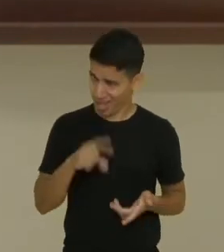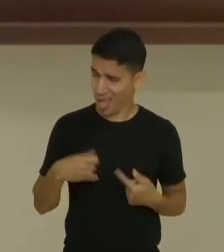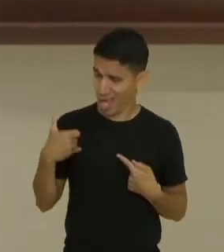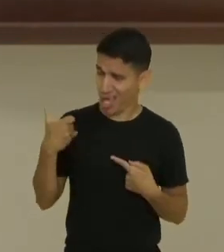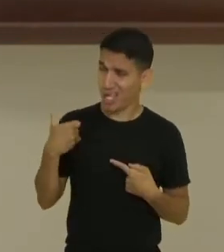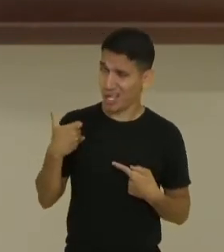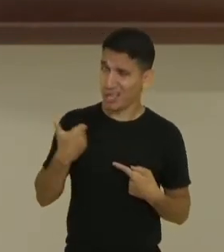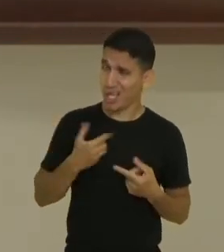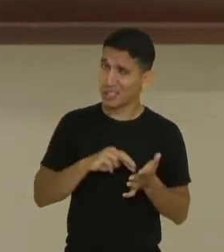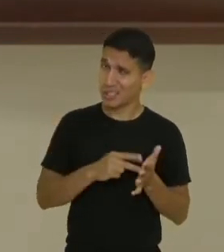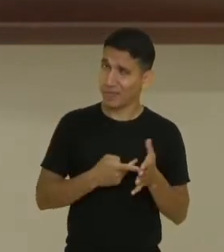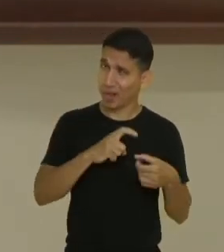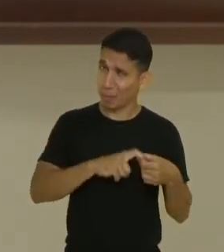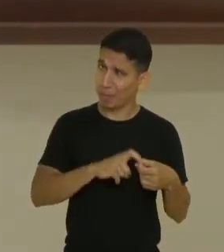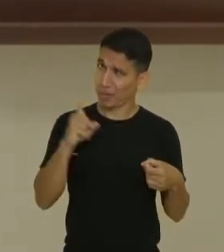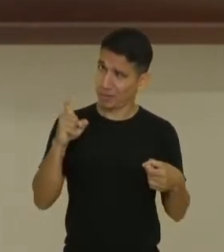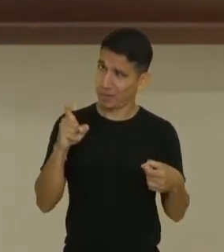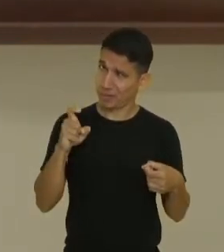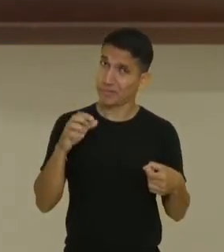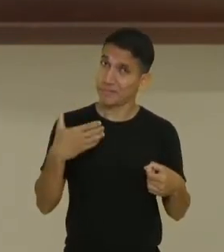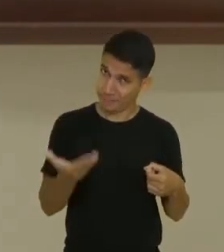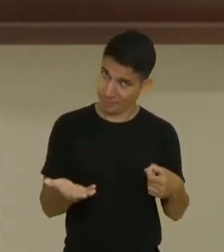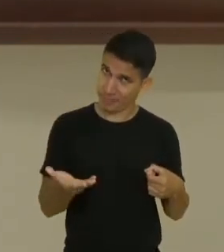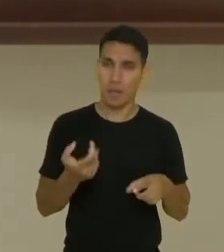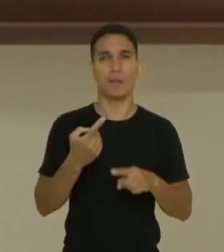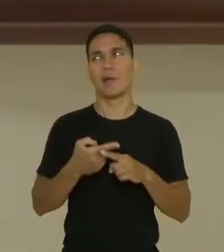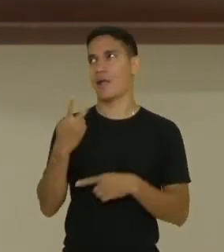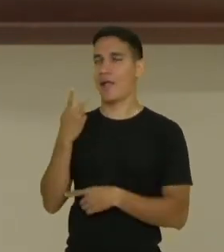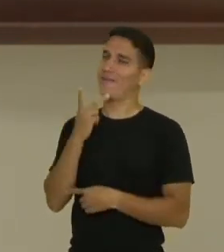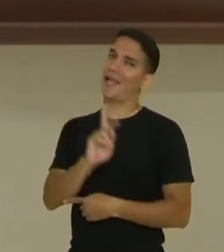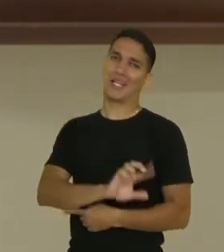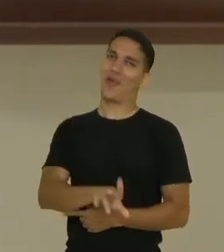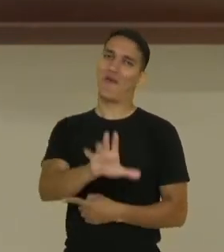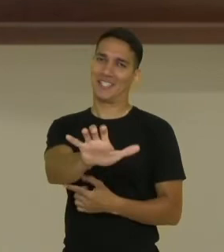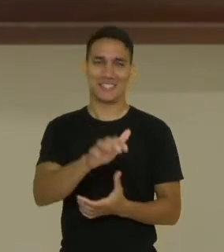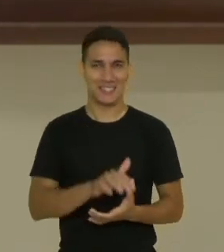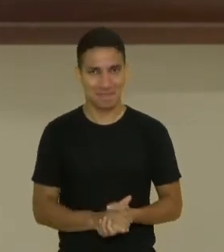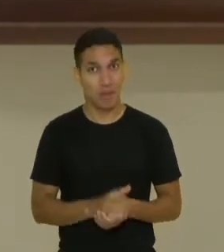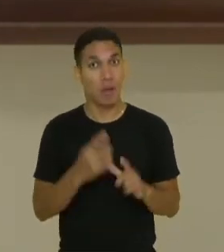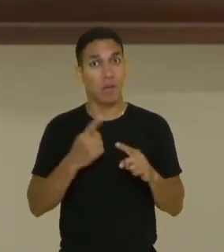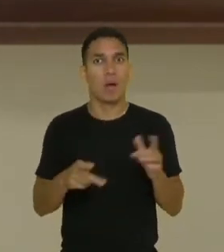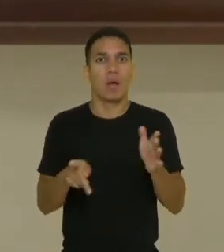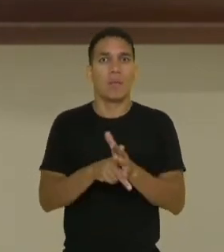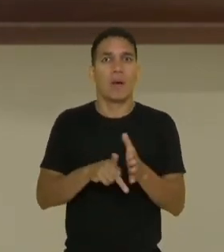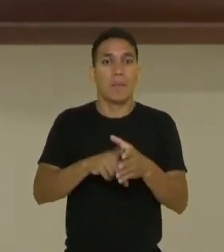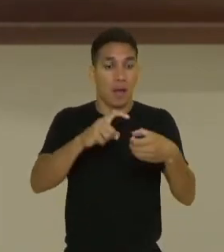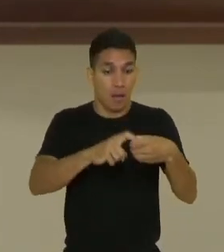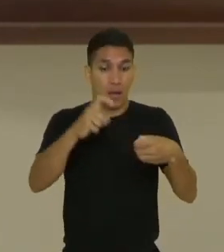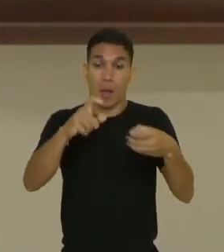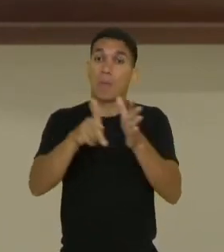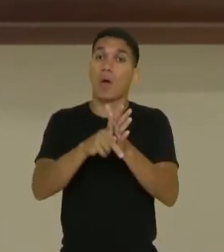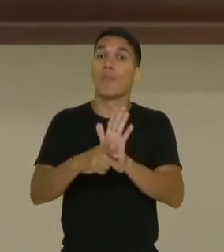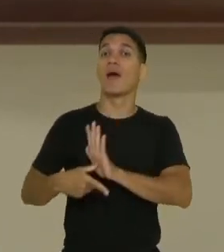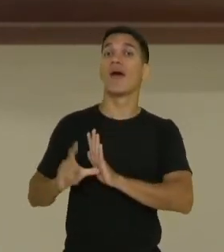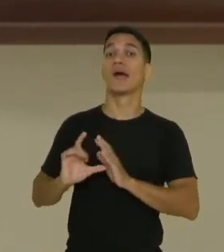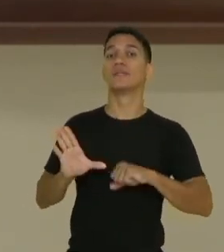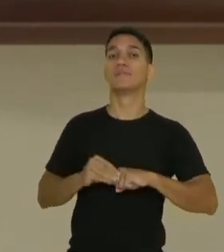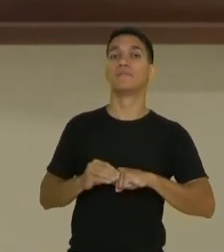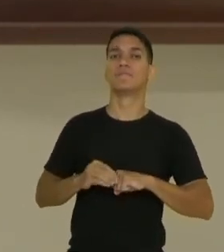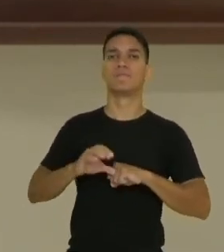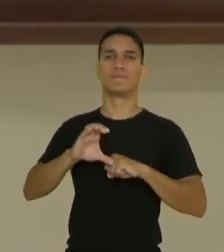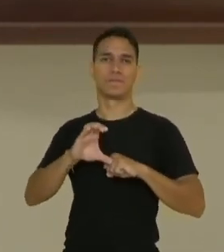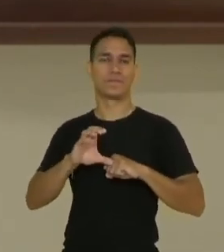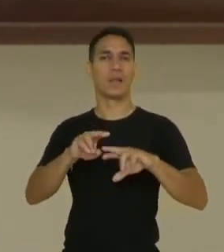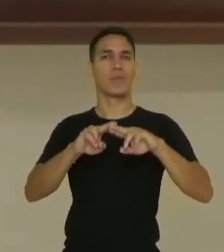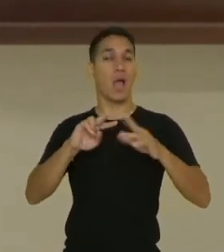faz você ser autônomo, independente? Para o Kant, não, né? É quando você tem uma autonomia intelectual. E isso acontece